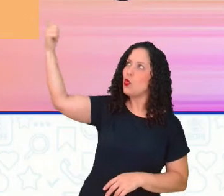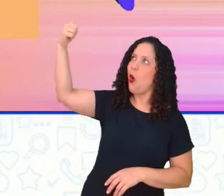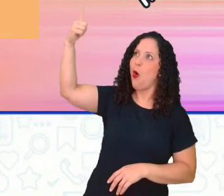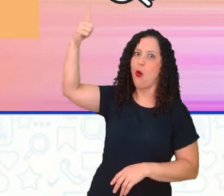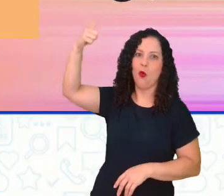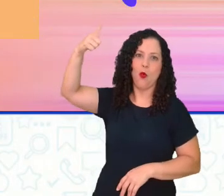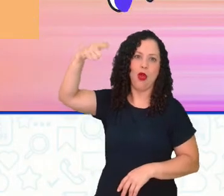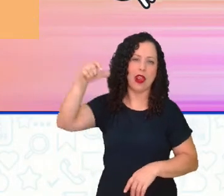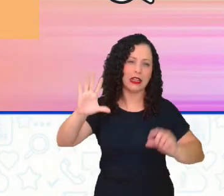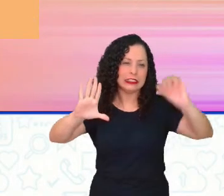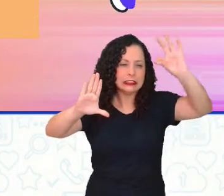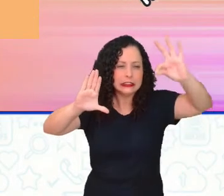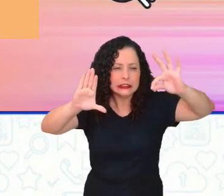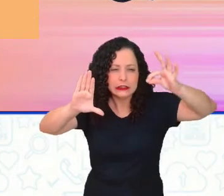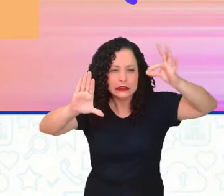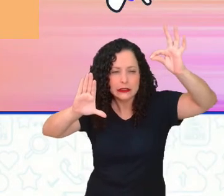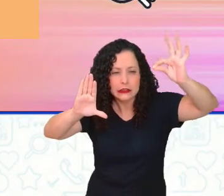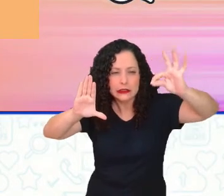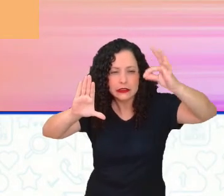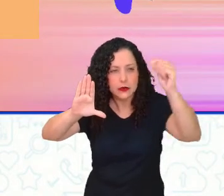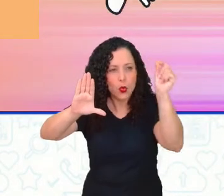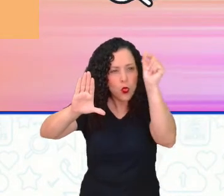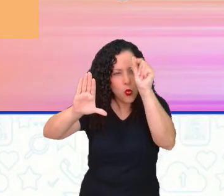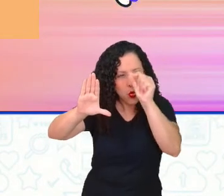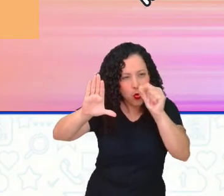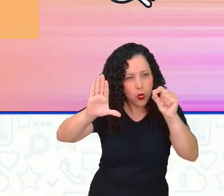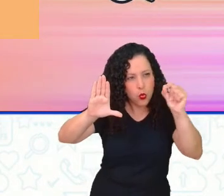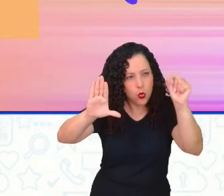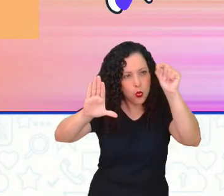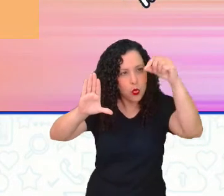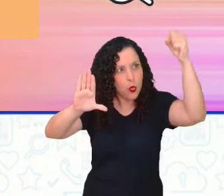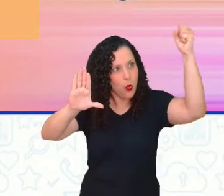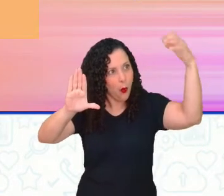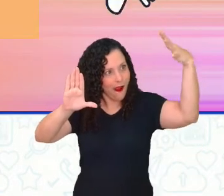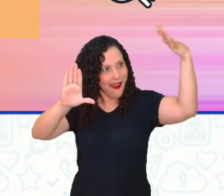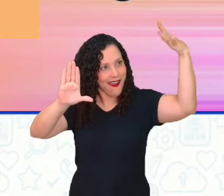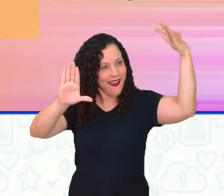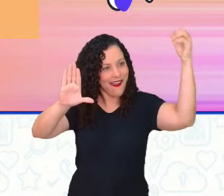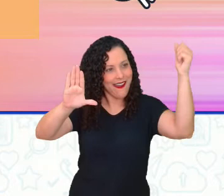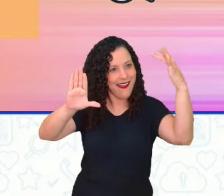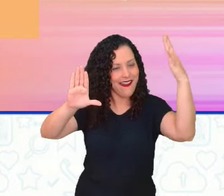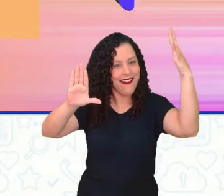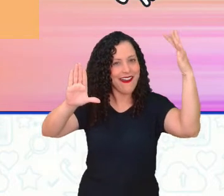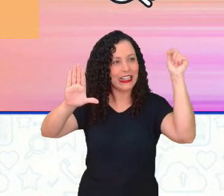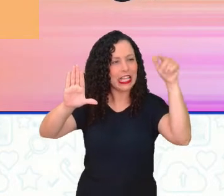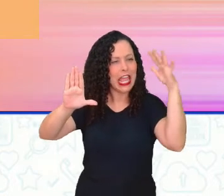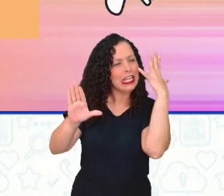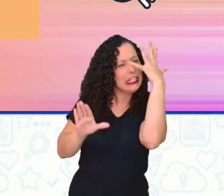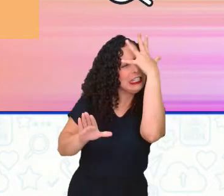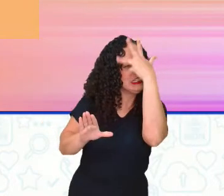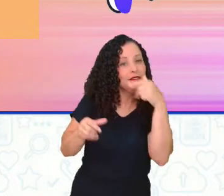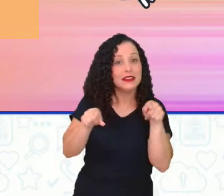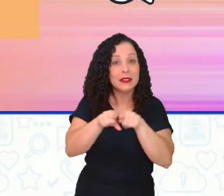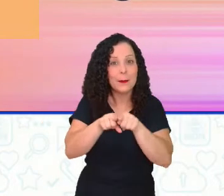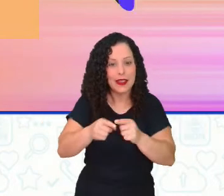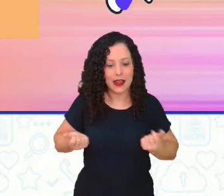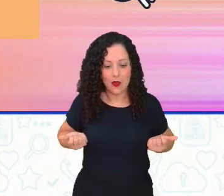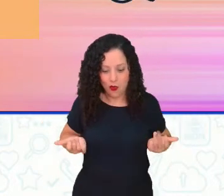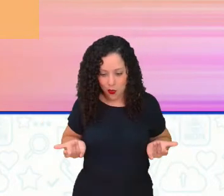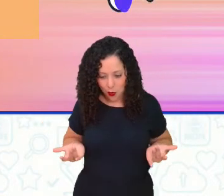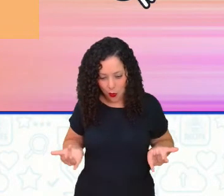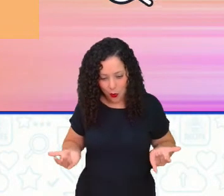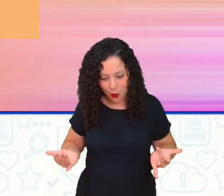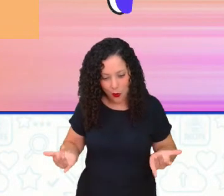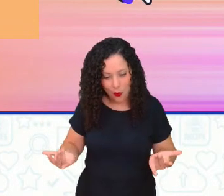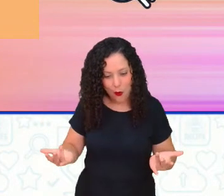da menina. Então, ela já tinha feito um solzinho ali, bordado um solzinho. E era tão lindo o jardim que ela começou a gostar dele mais